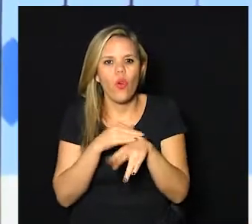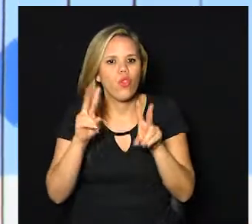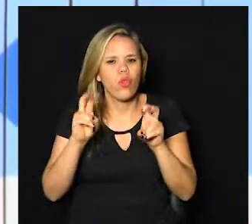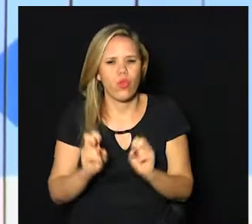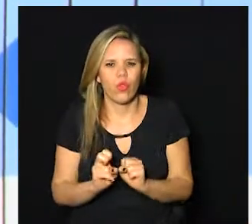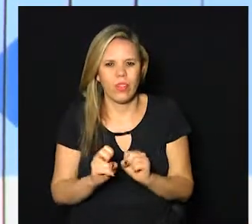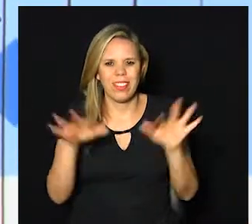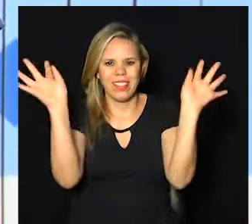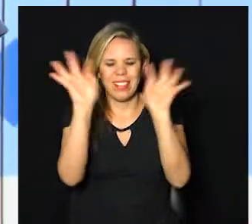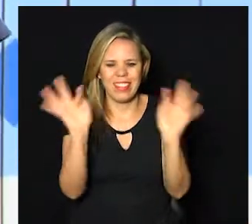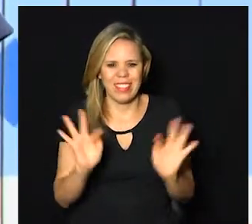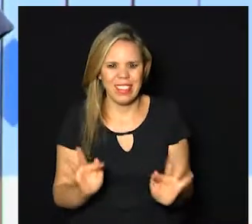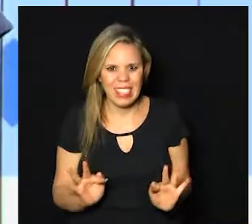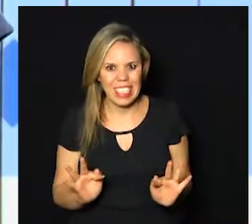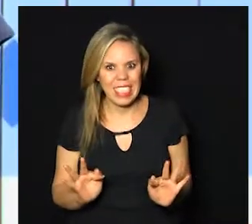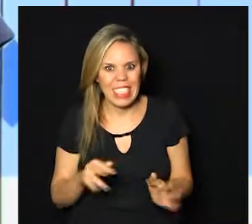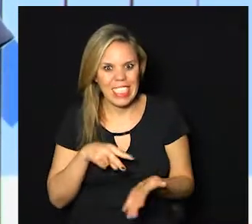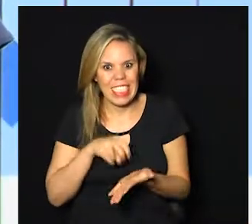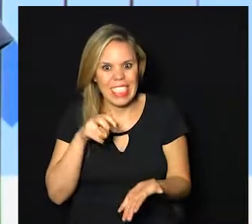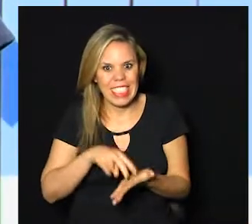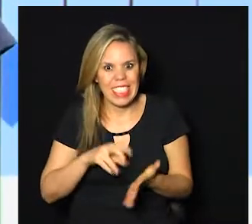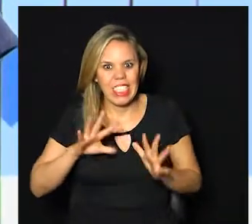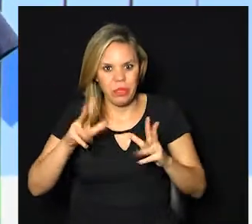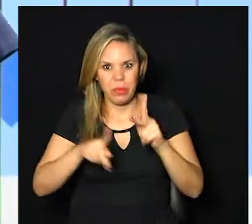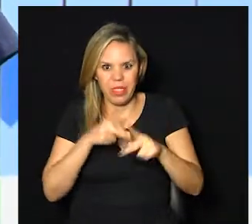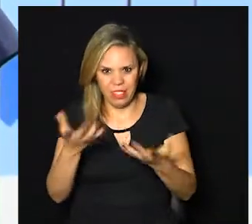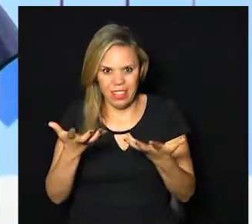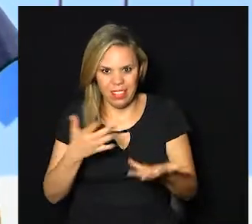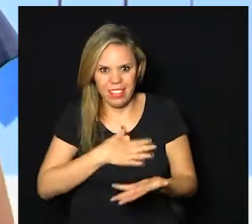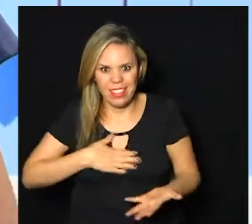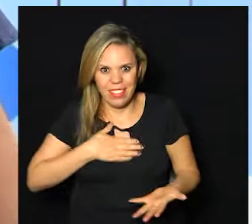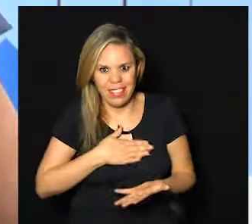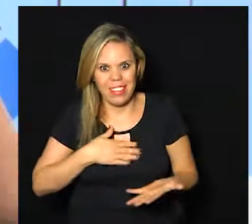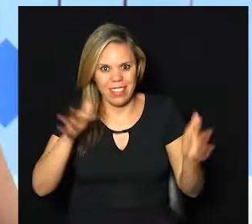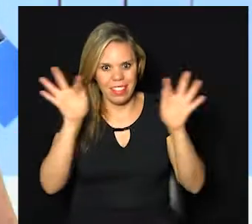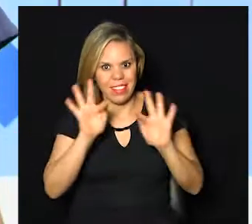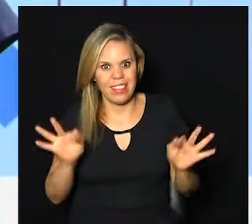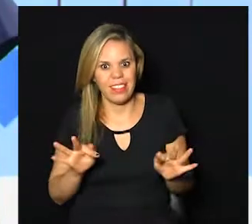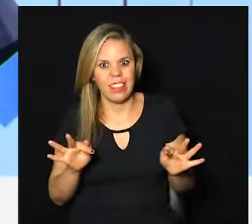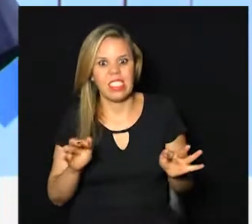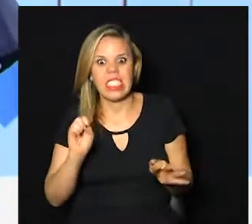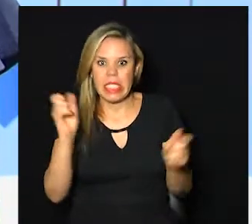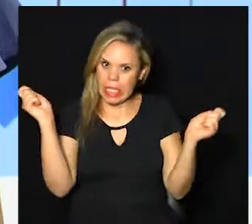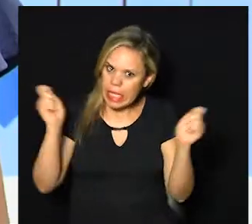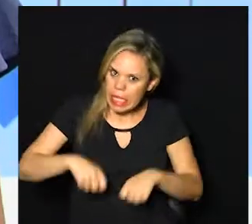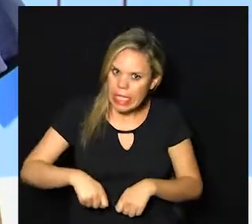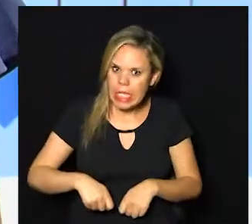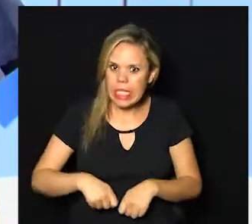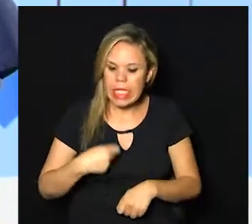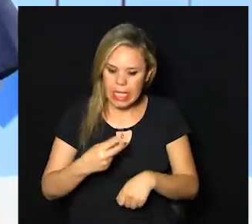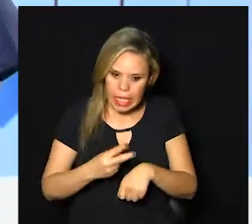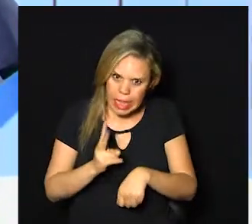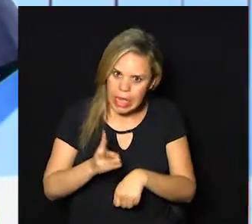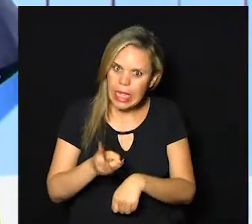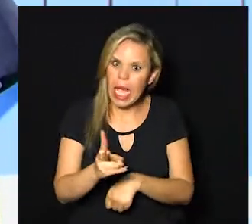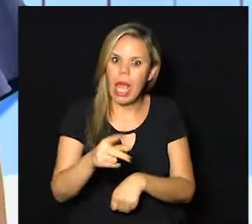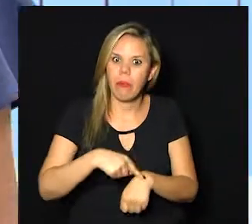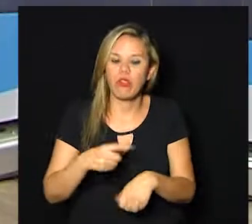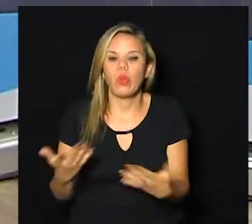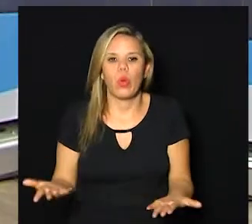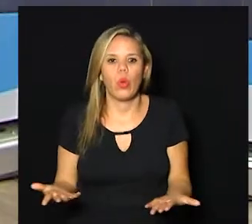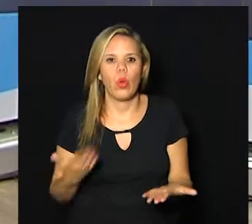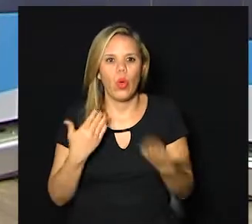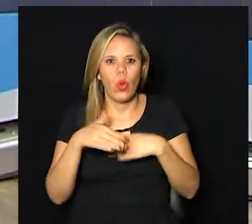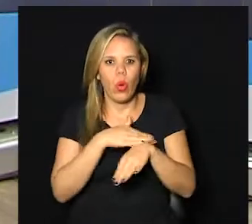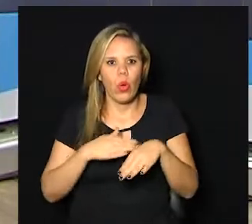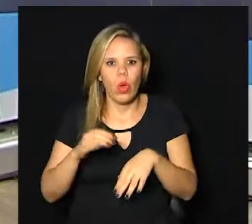sobre felicidade. Todo mundo gosta de ser feliz, né? Mas vamos saber se é possível ser feliz o tempo todo. Por isso eu vou